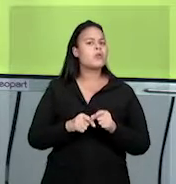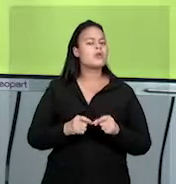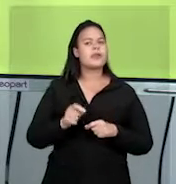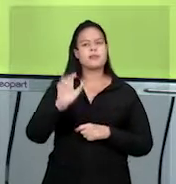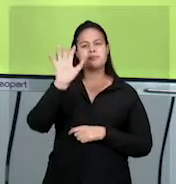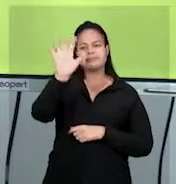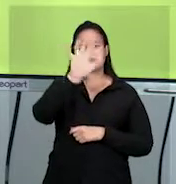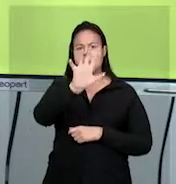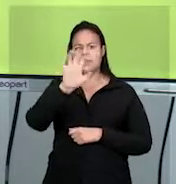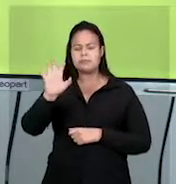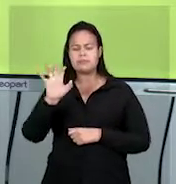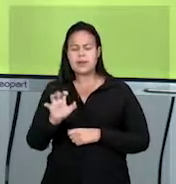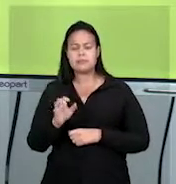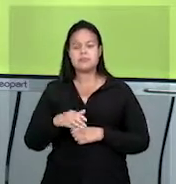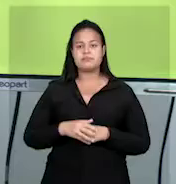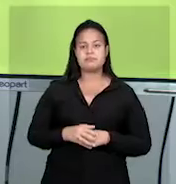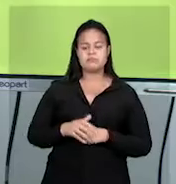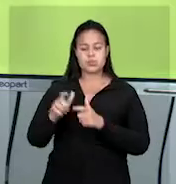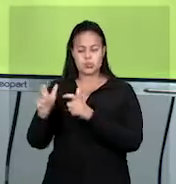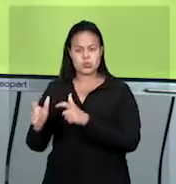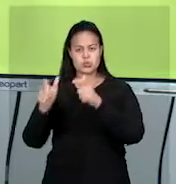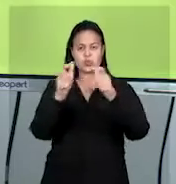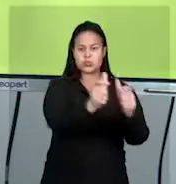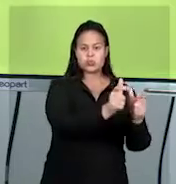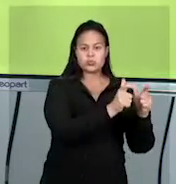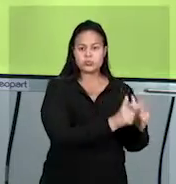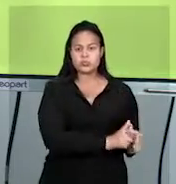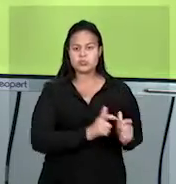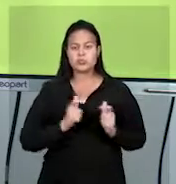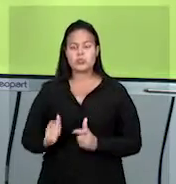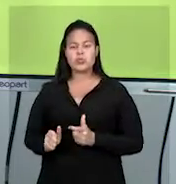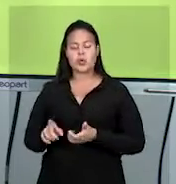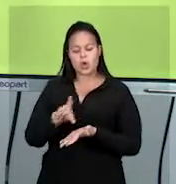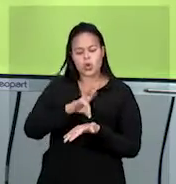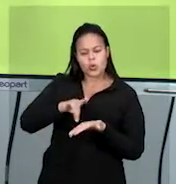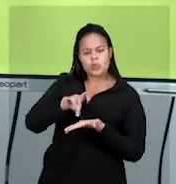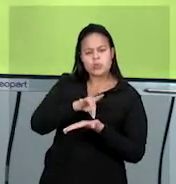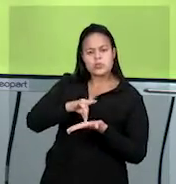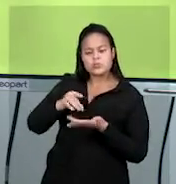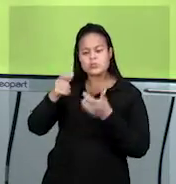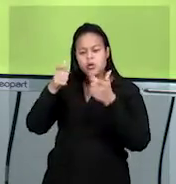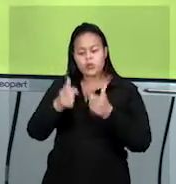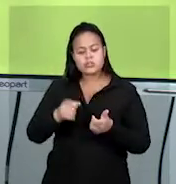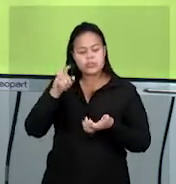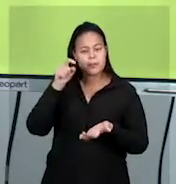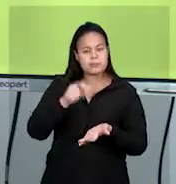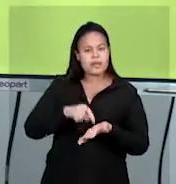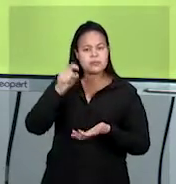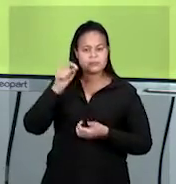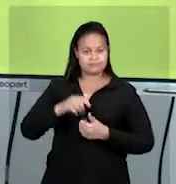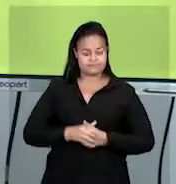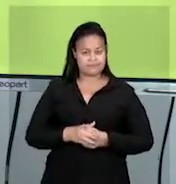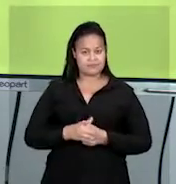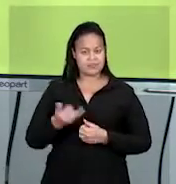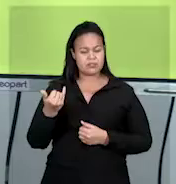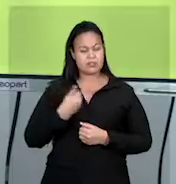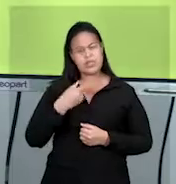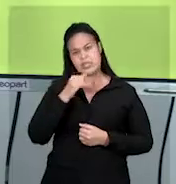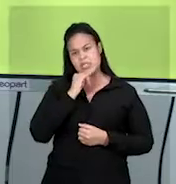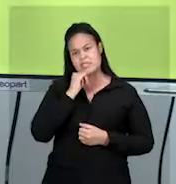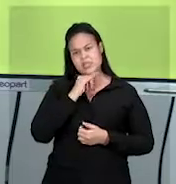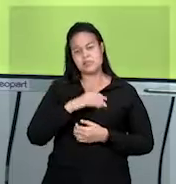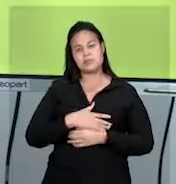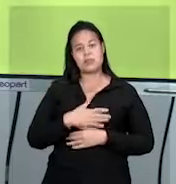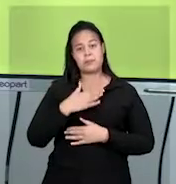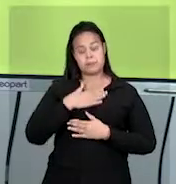um deslocamento em algum lugar ou se eu estou falando da localização específica de uma informação. Por exemplo, eu estou falando do